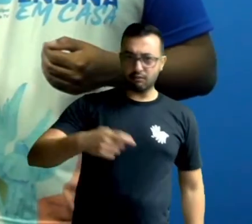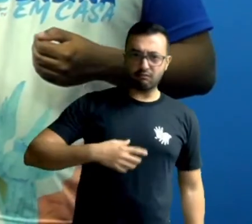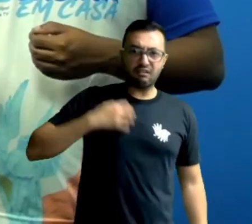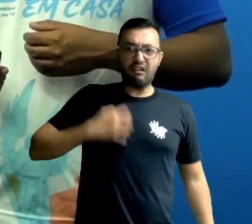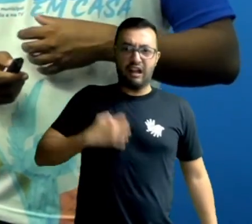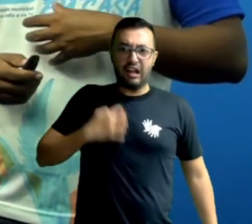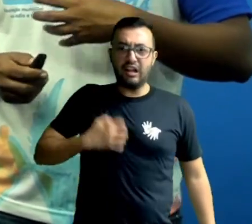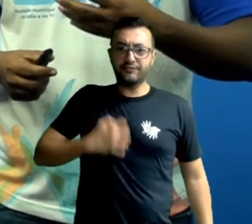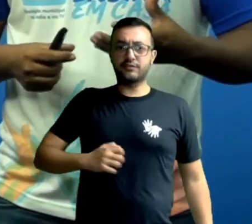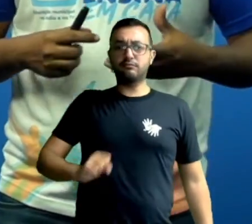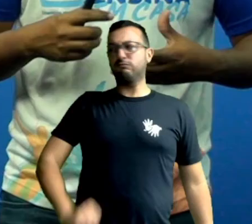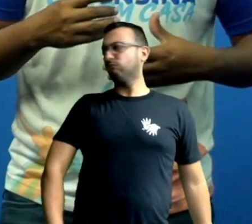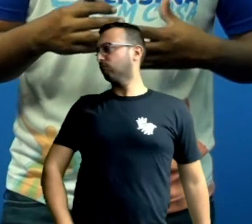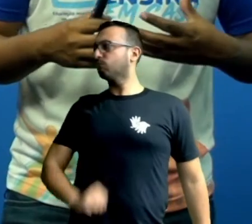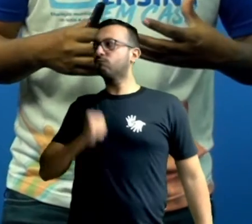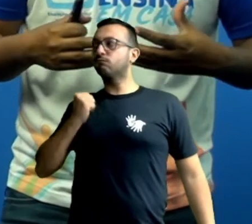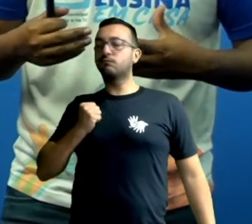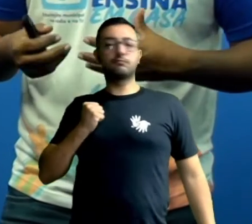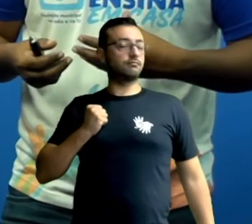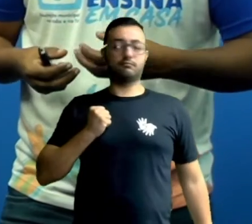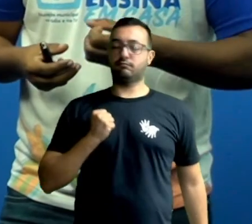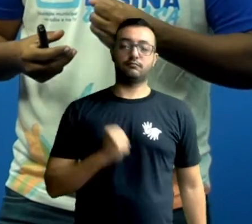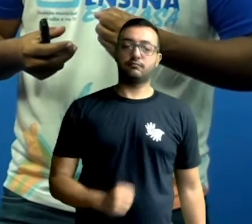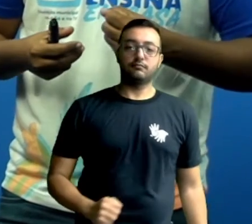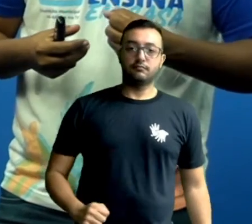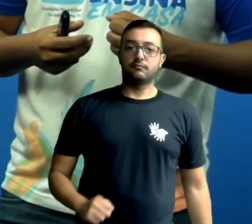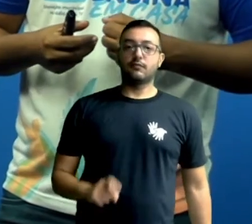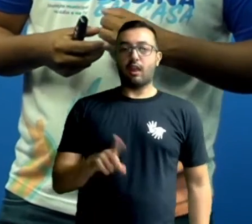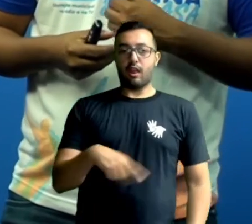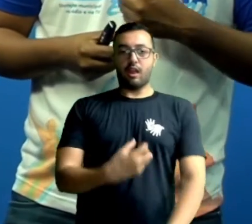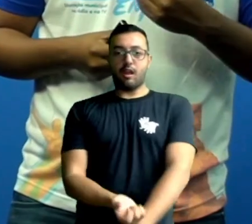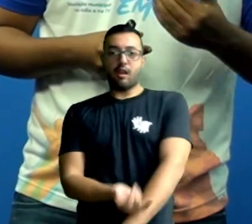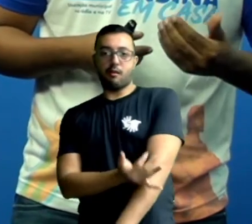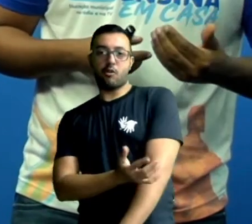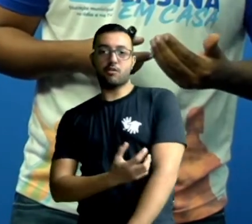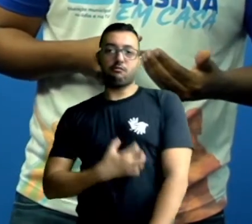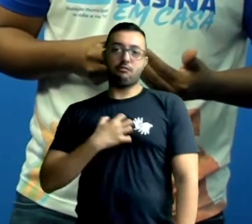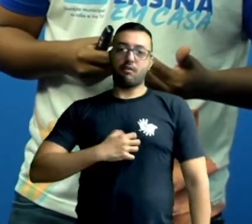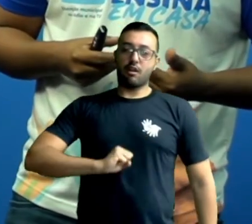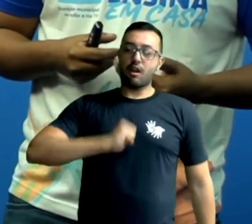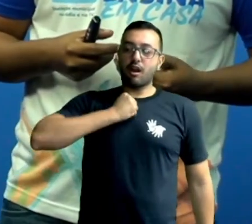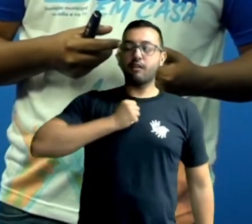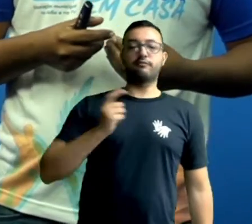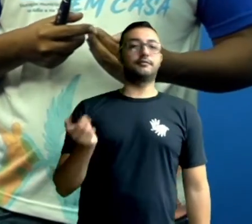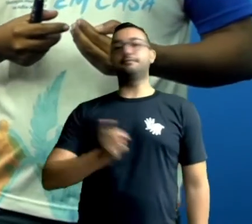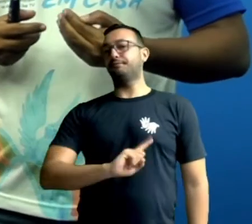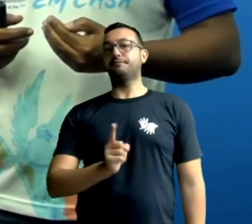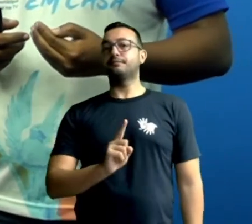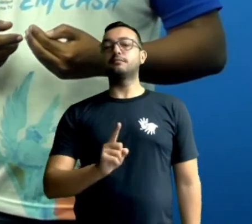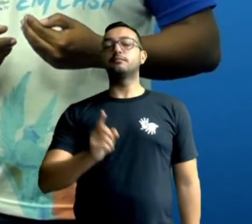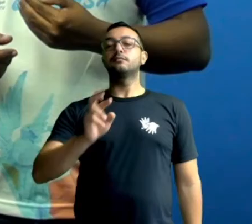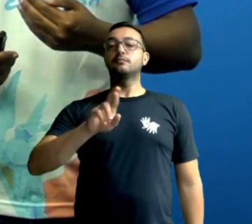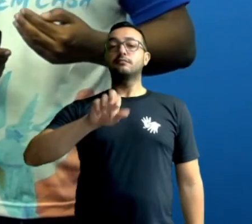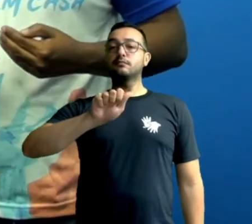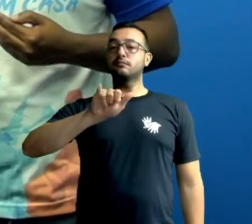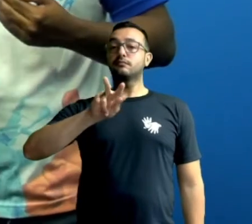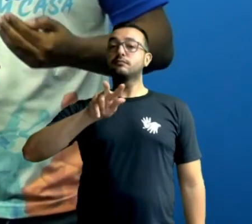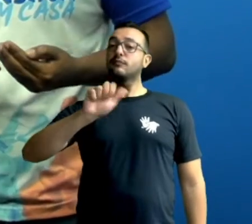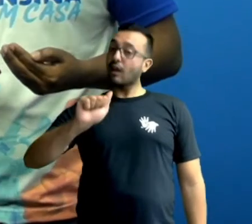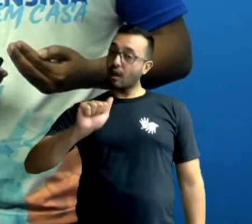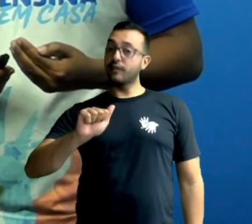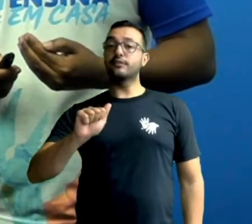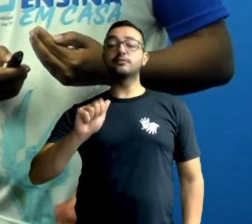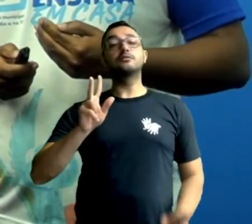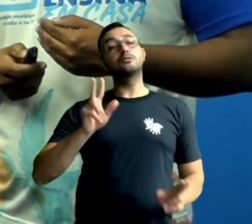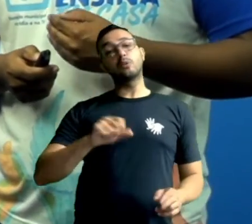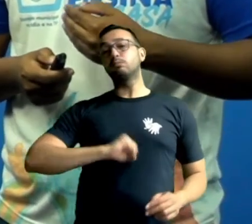sente quando alguém lhe incomoda, não é a raiva a emoção, é a raiva causada pelo vírus da